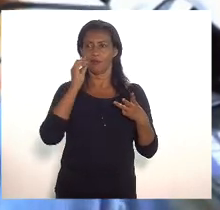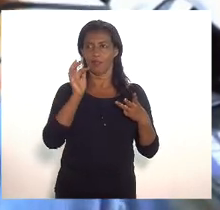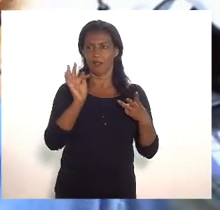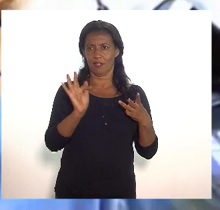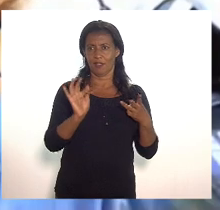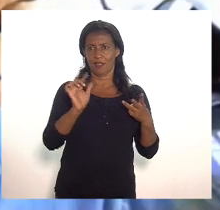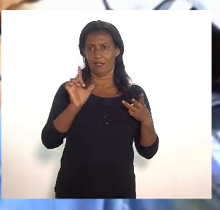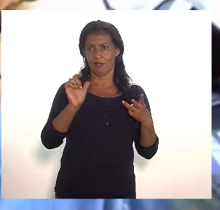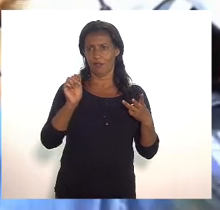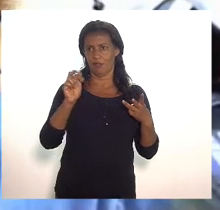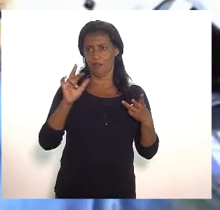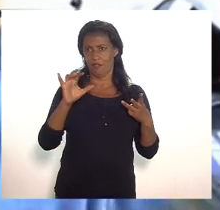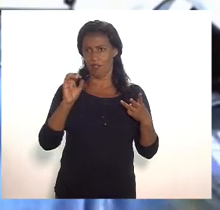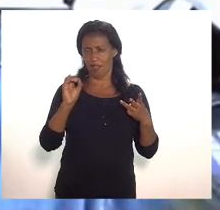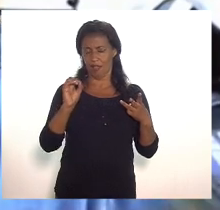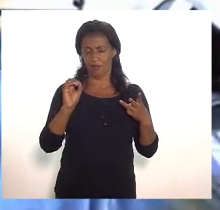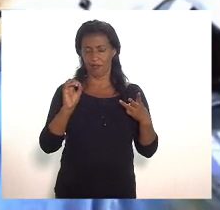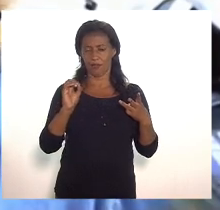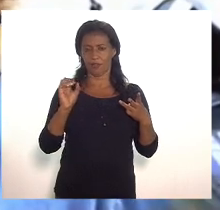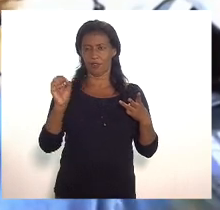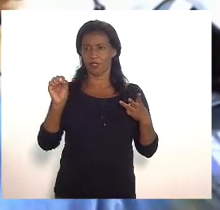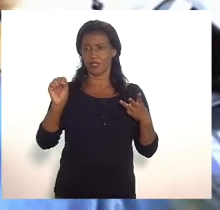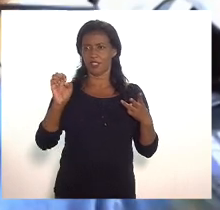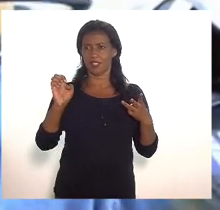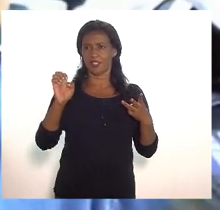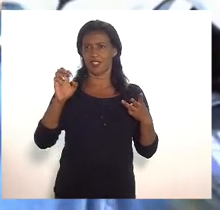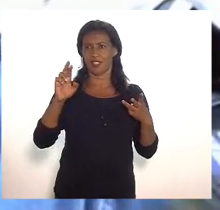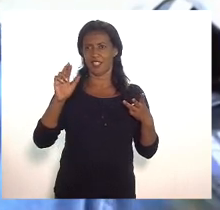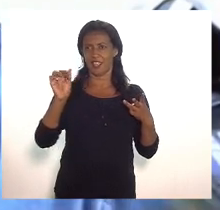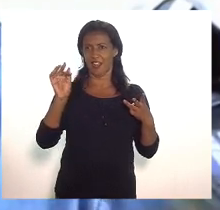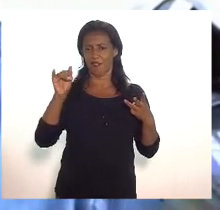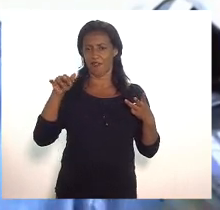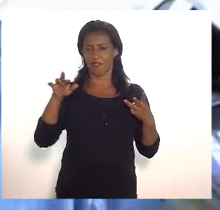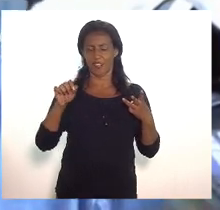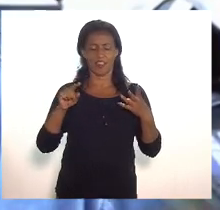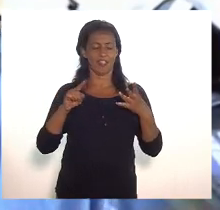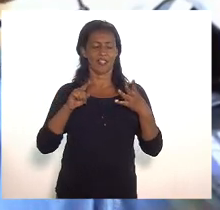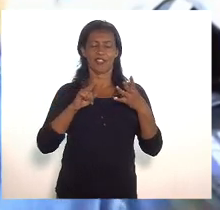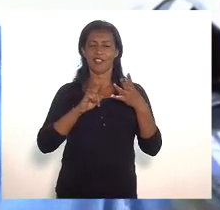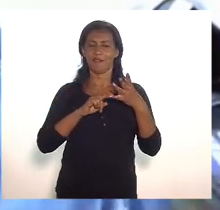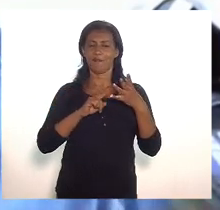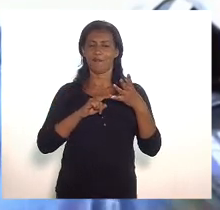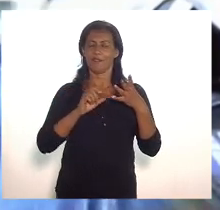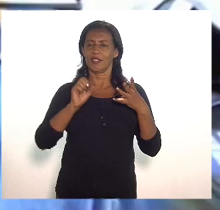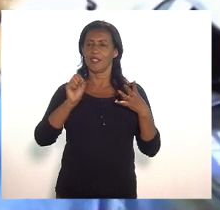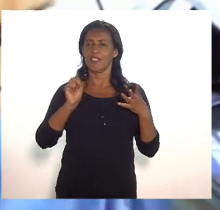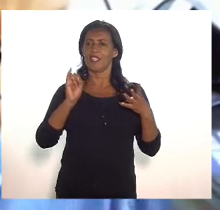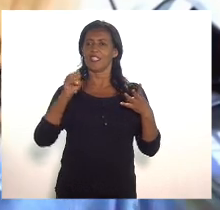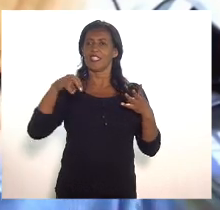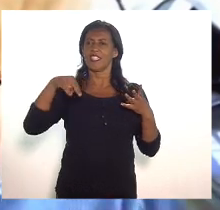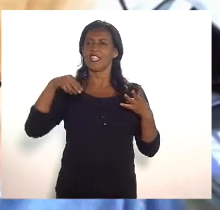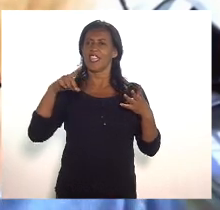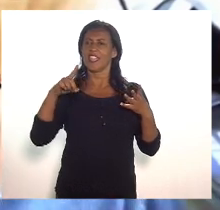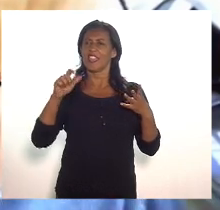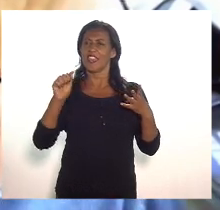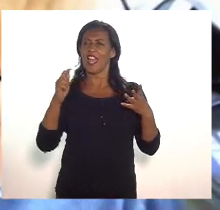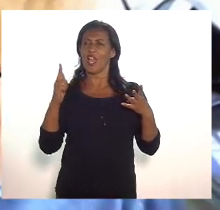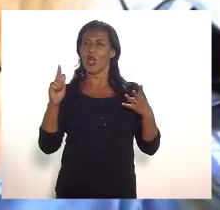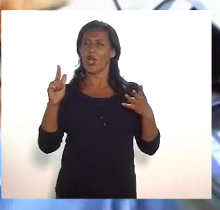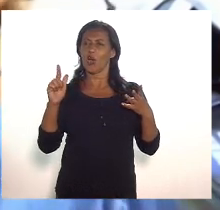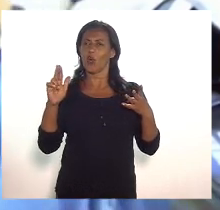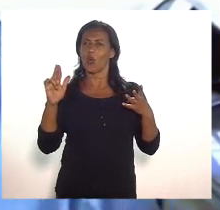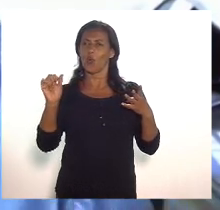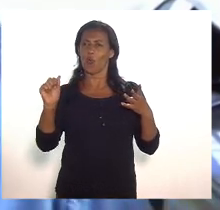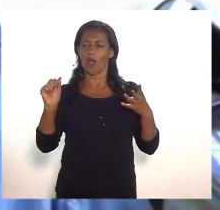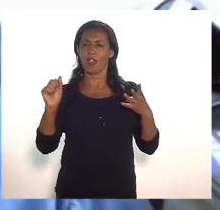Serafini, ainda tendo como amigo da corte o Sindágua e